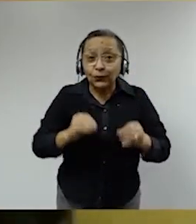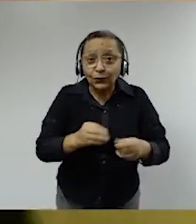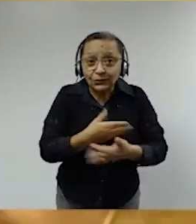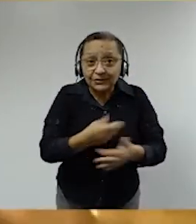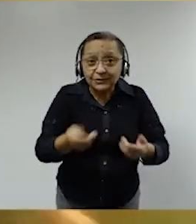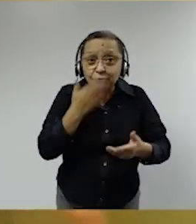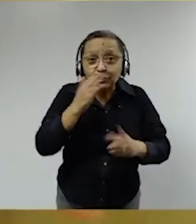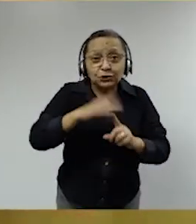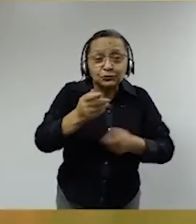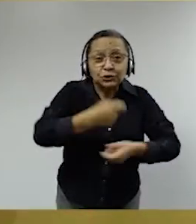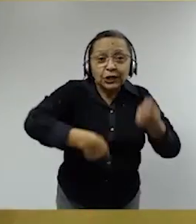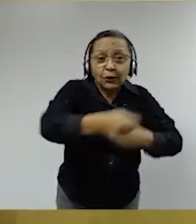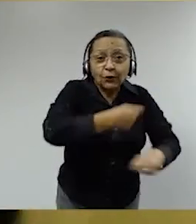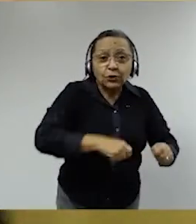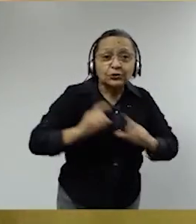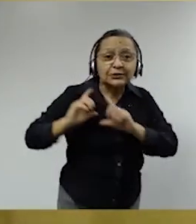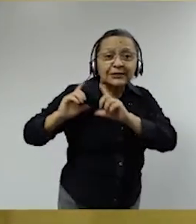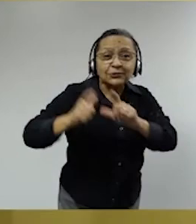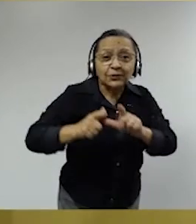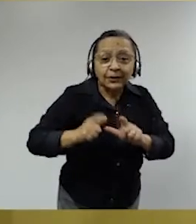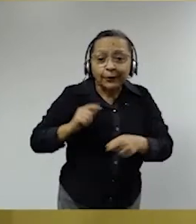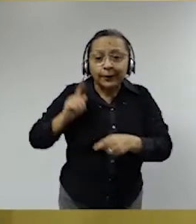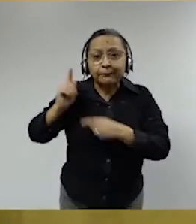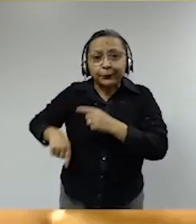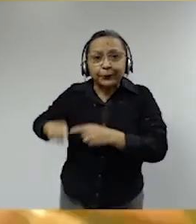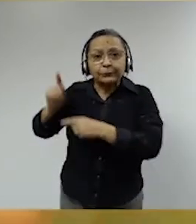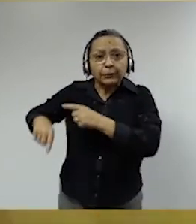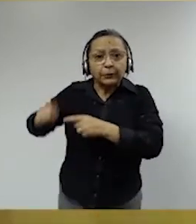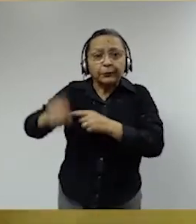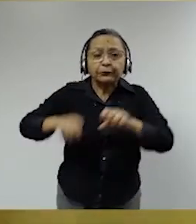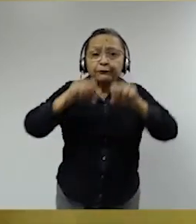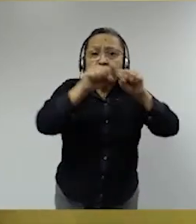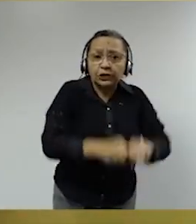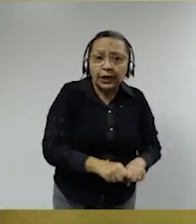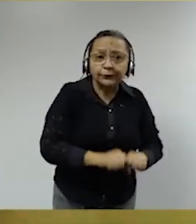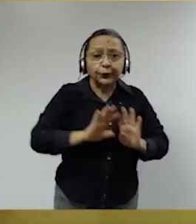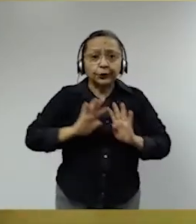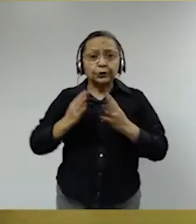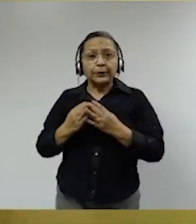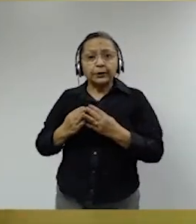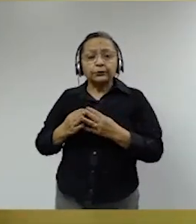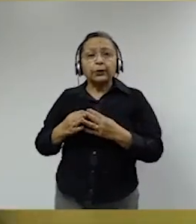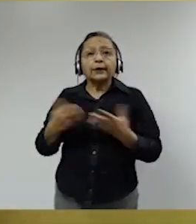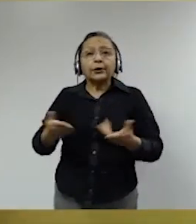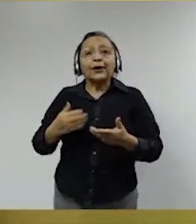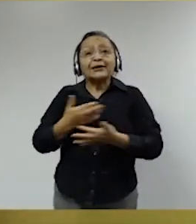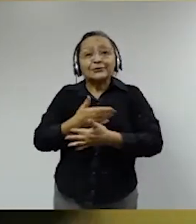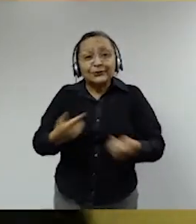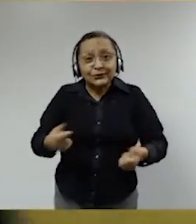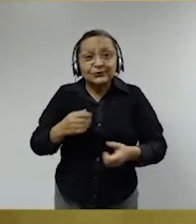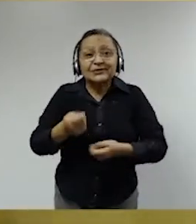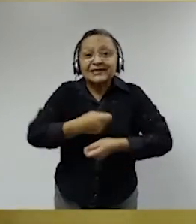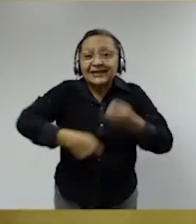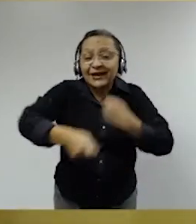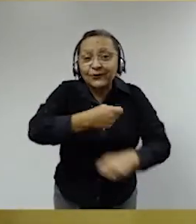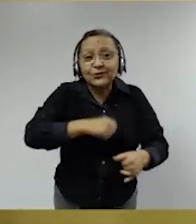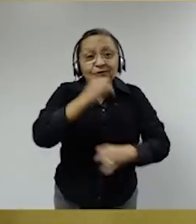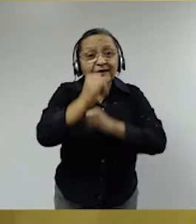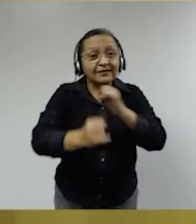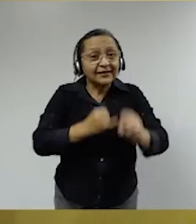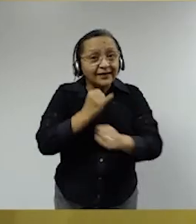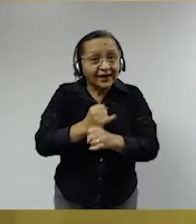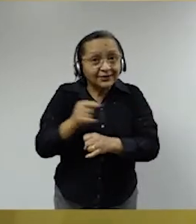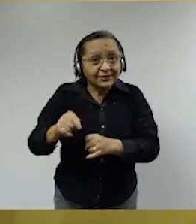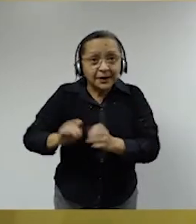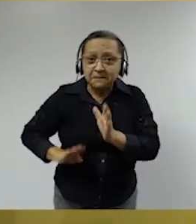estavam proibidos de operar ou trabalhando ali com as dificuldades do isolamento, os negócios digitais e a Amazon vem se consolidando como um